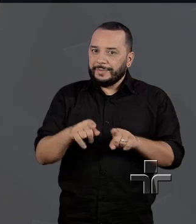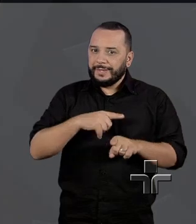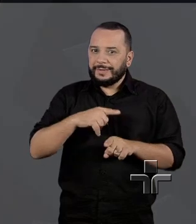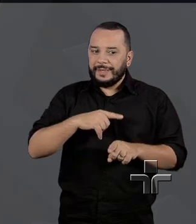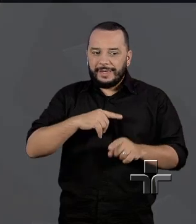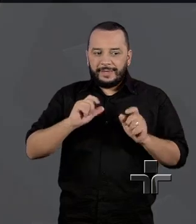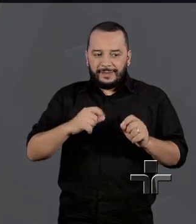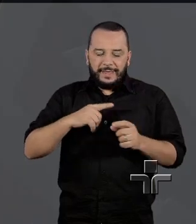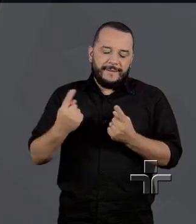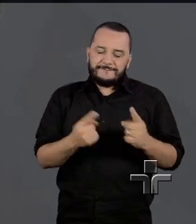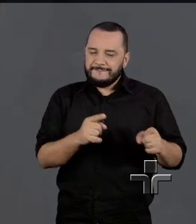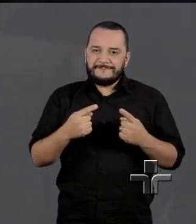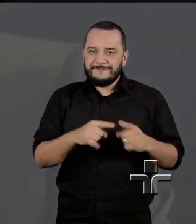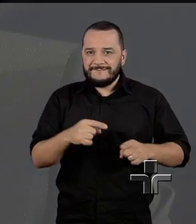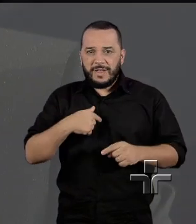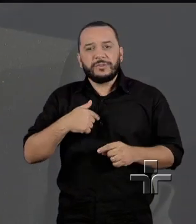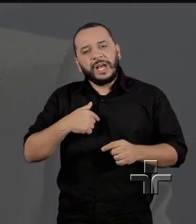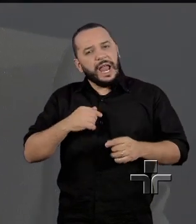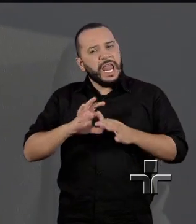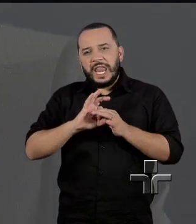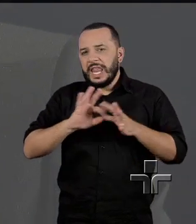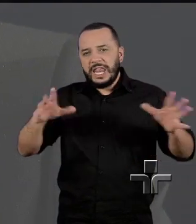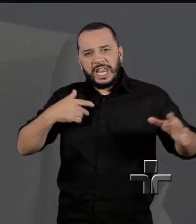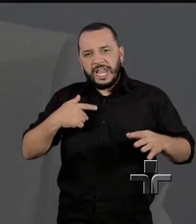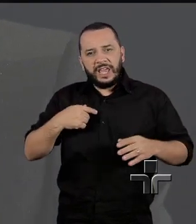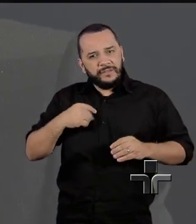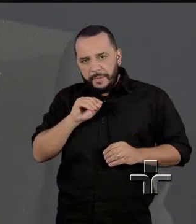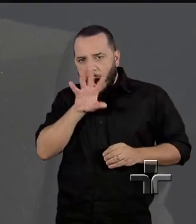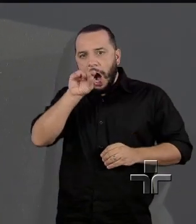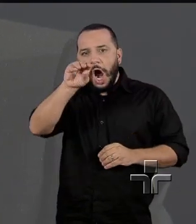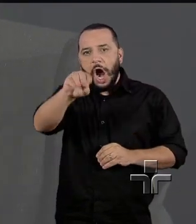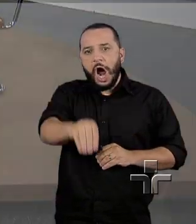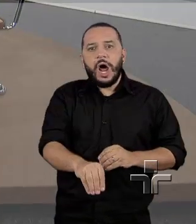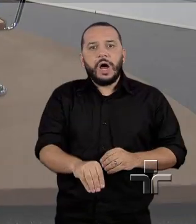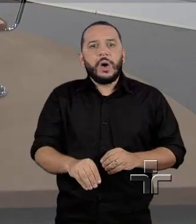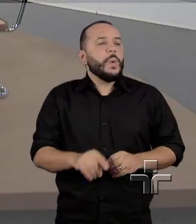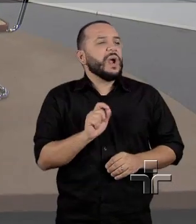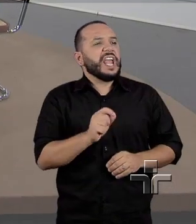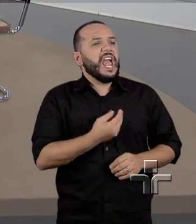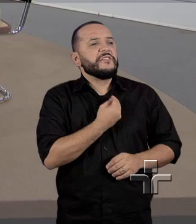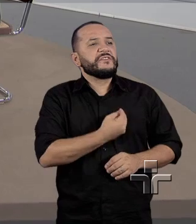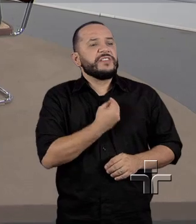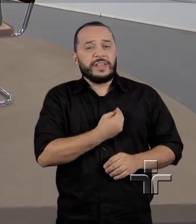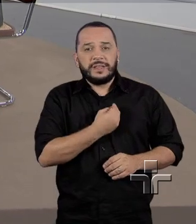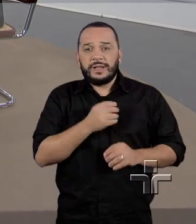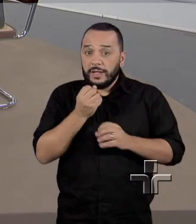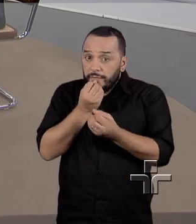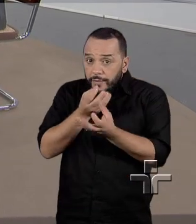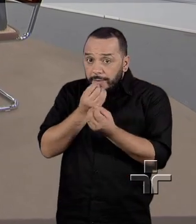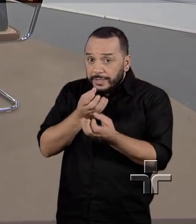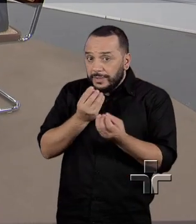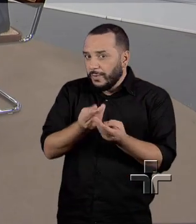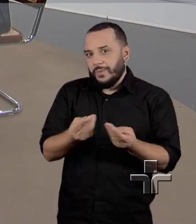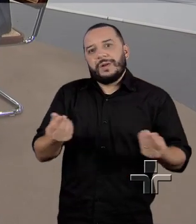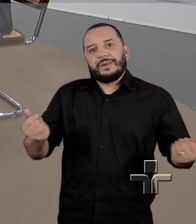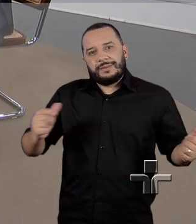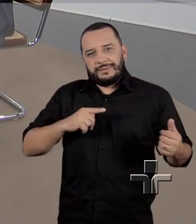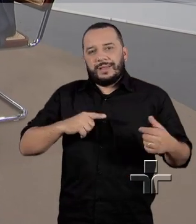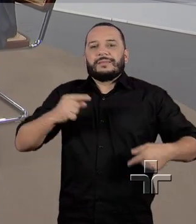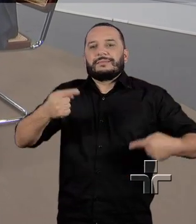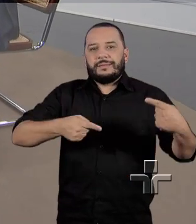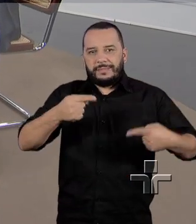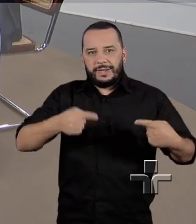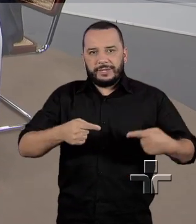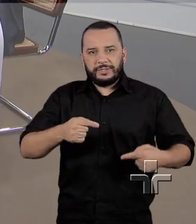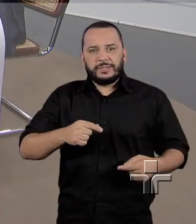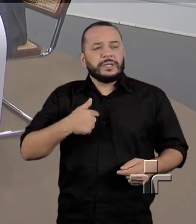Provocações, sem papas na língua. O que é a vida? Informação de qualidade que vai além dos debates. Que é o que